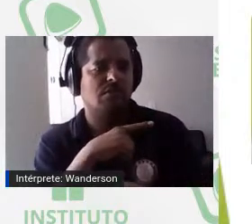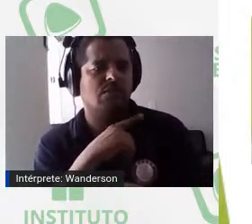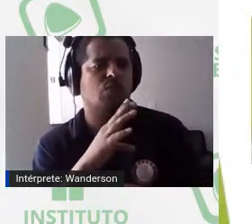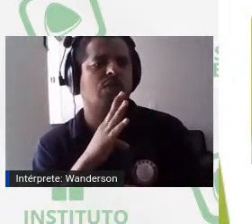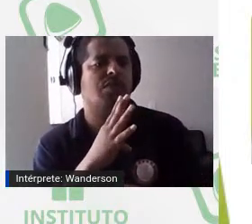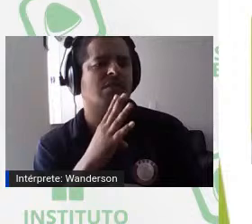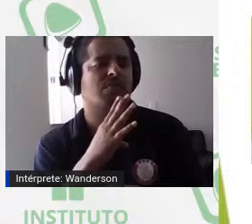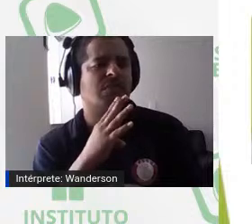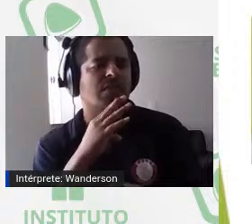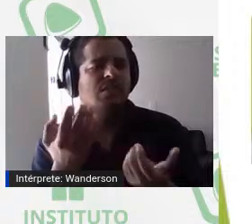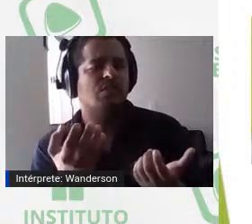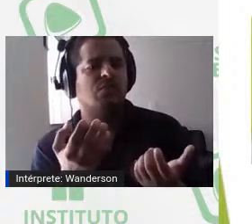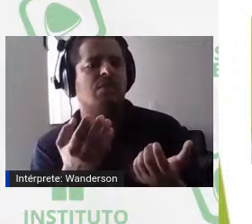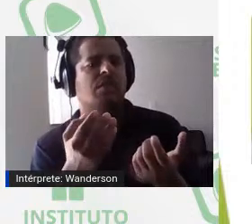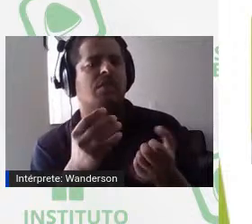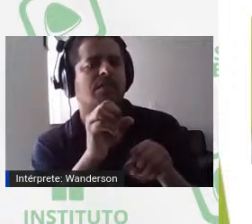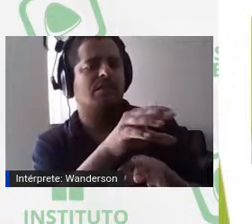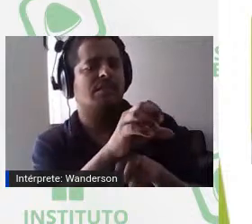do integrado.